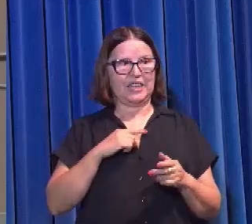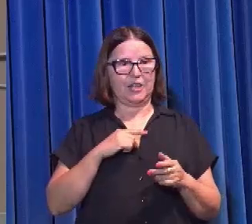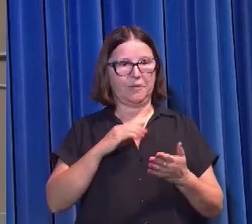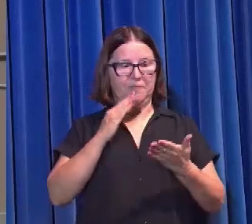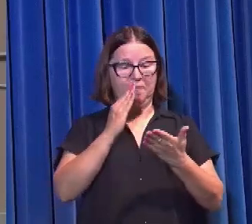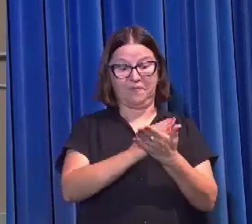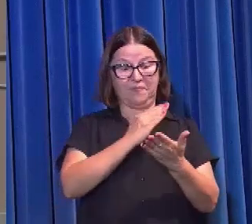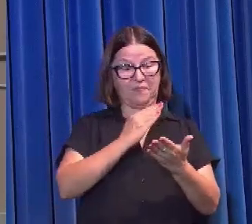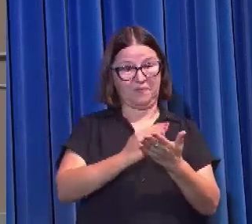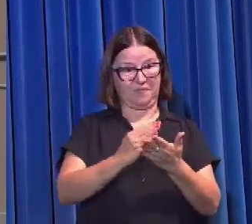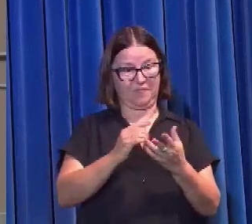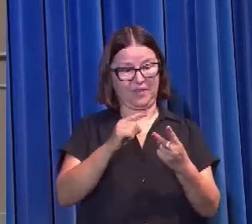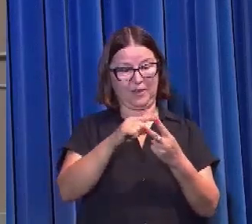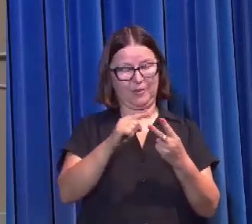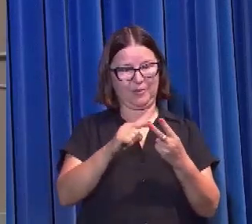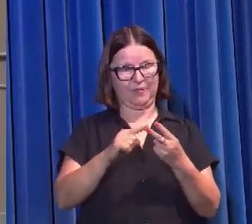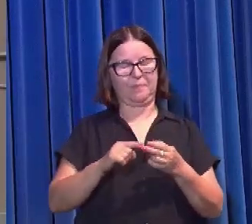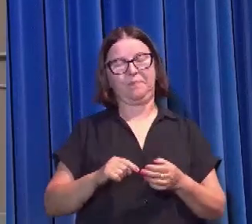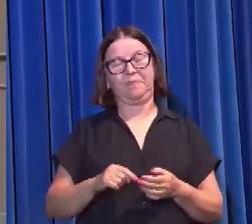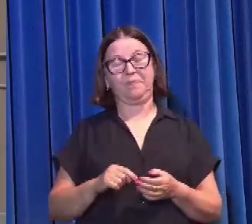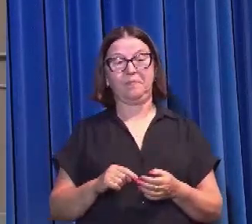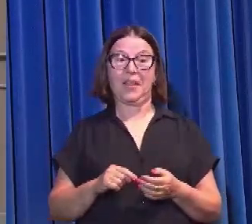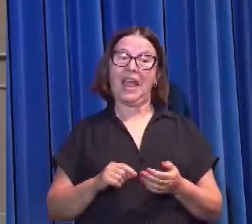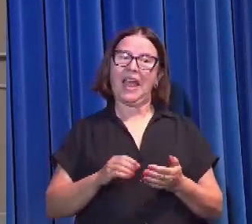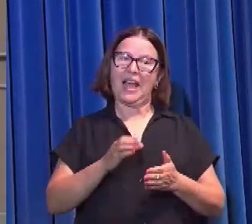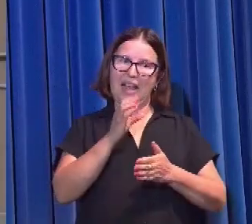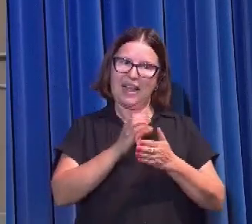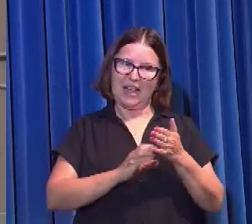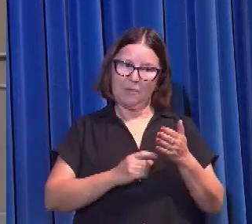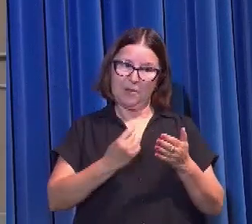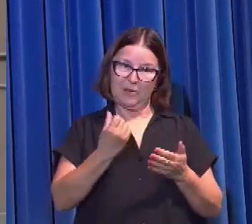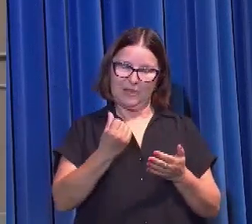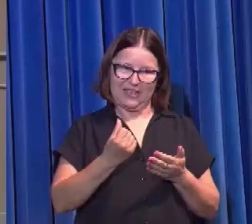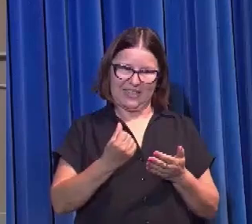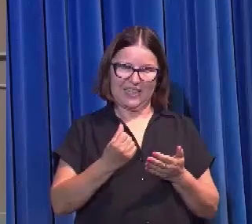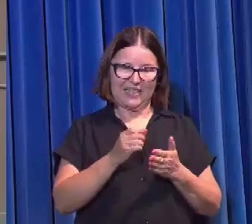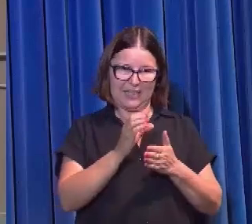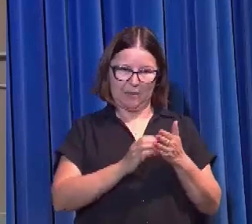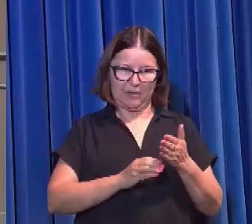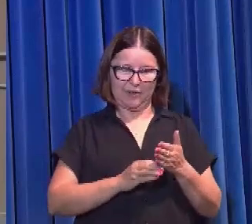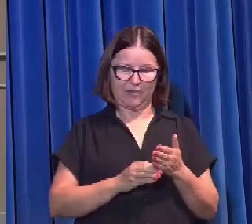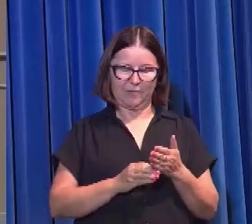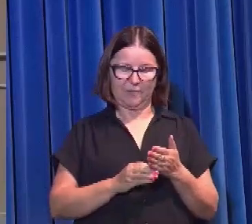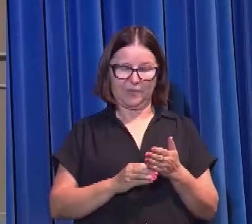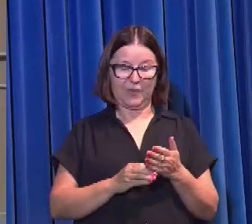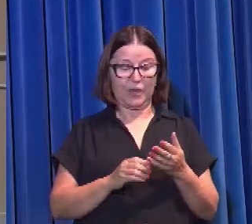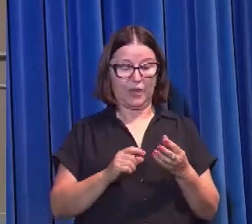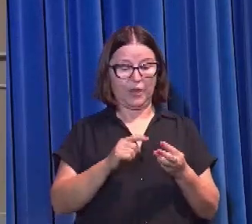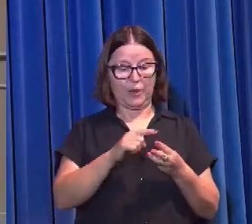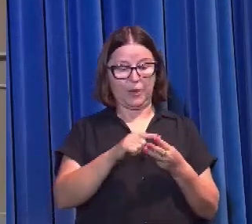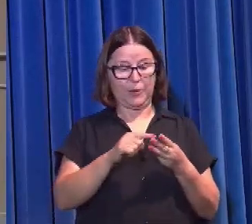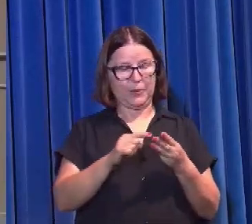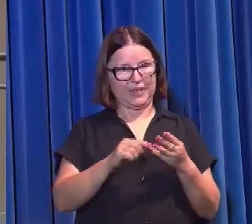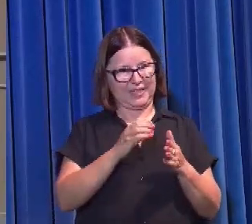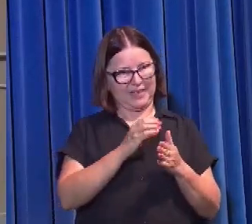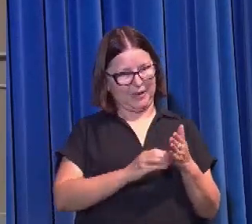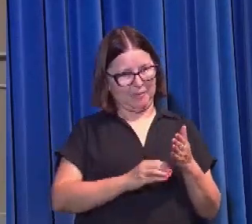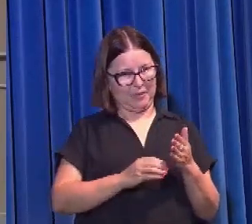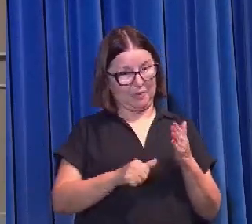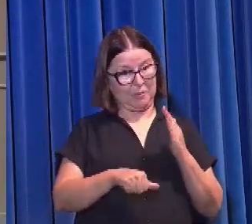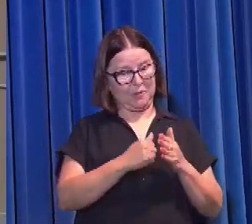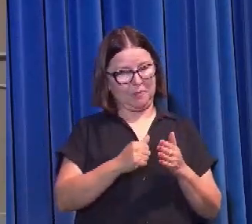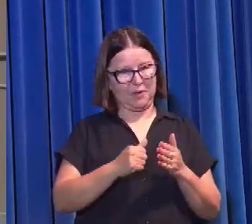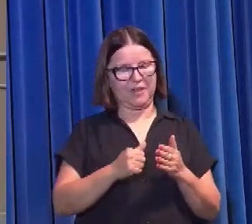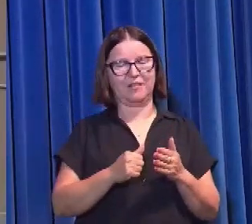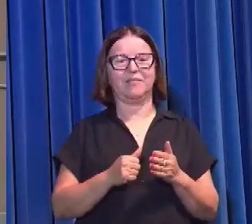está dividida, ela tem 6 capítulos, sendo que os 3 primeiros tratam de doutrina, de ensino, e